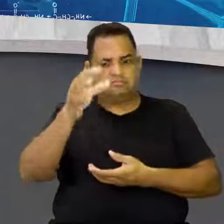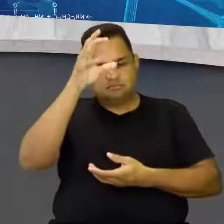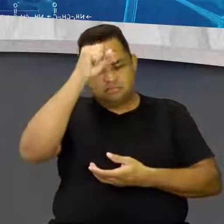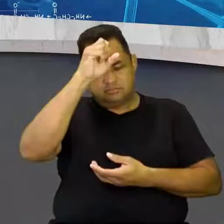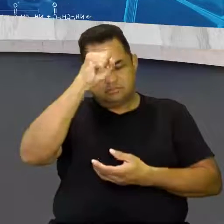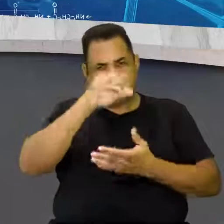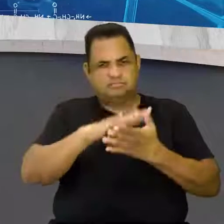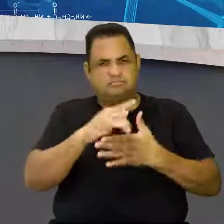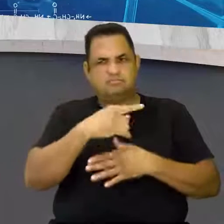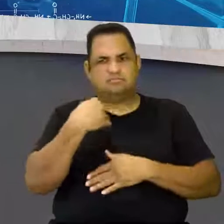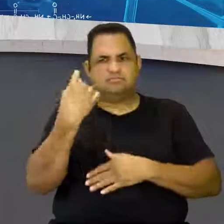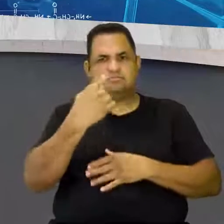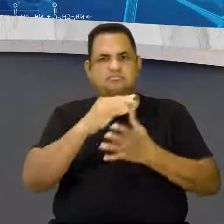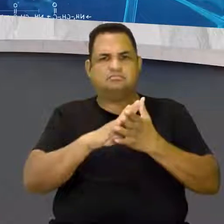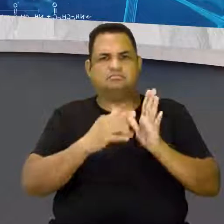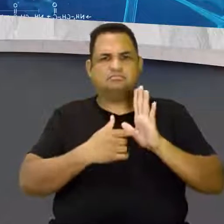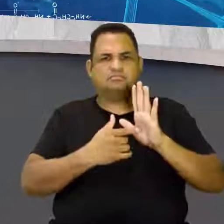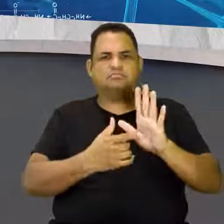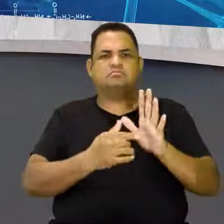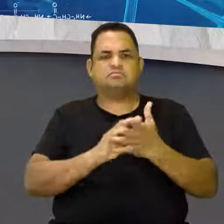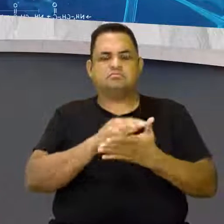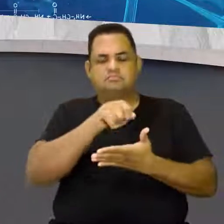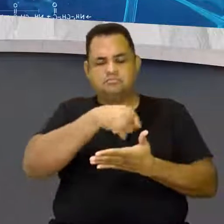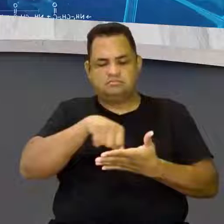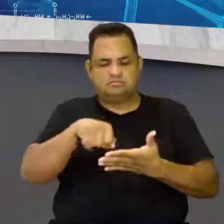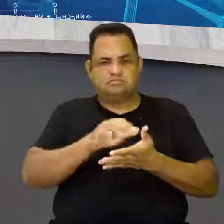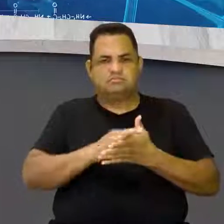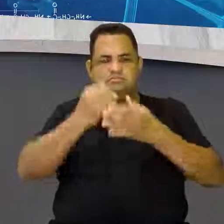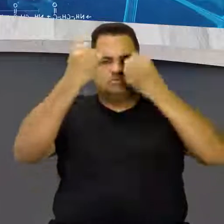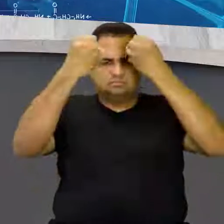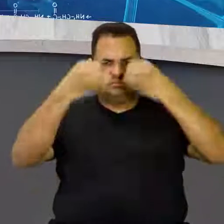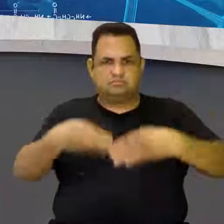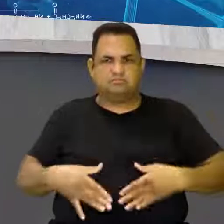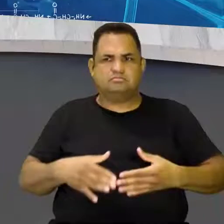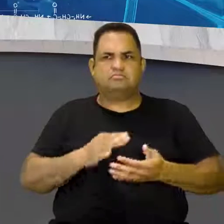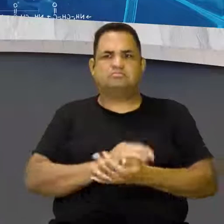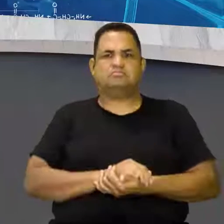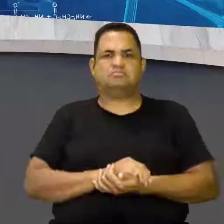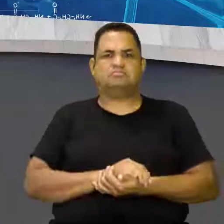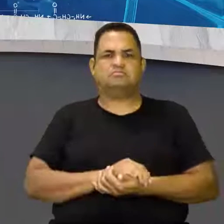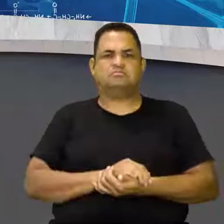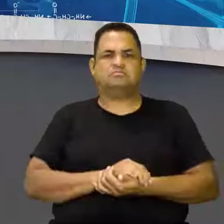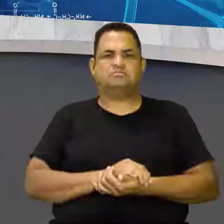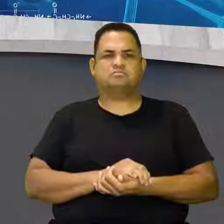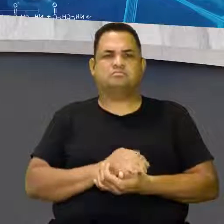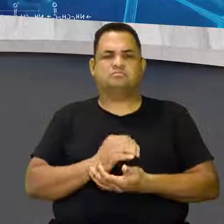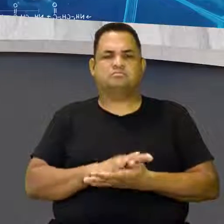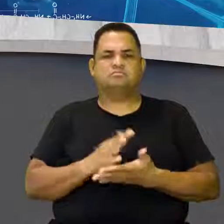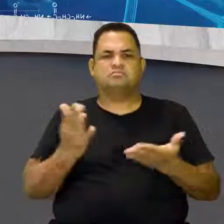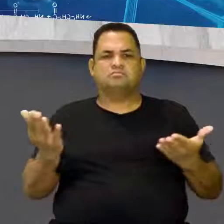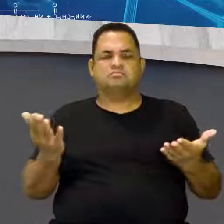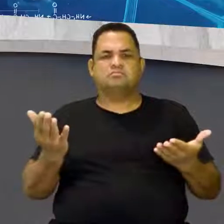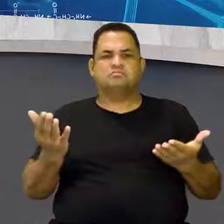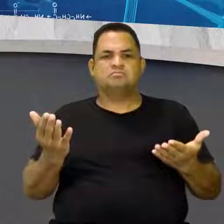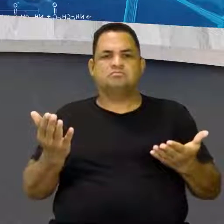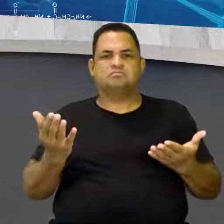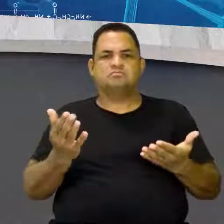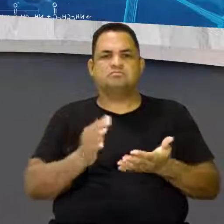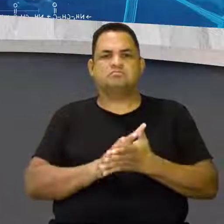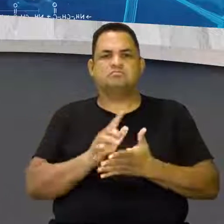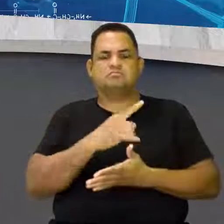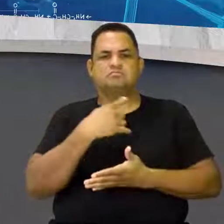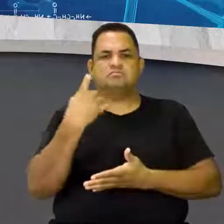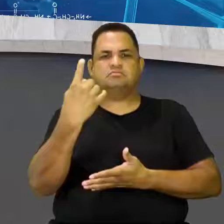aquilo que nós mostramos na forma escrita e também que nós explicamos, não é isso? E o bom de tudo é que